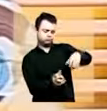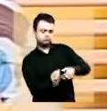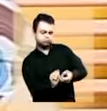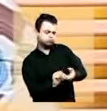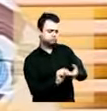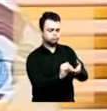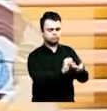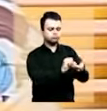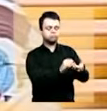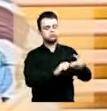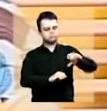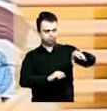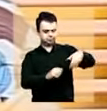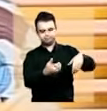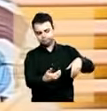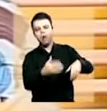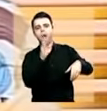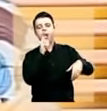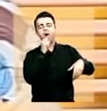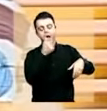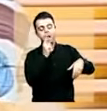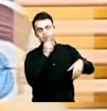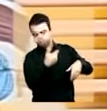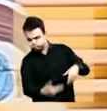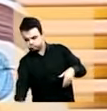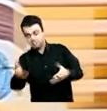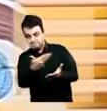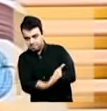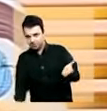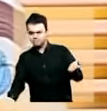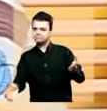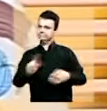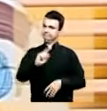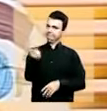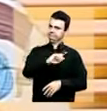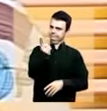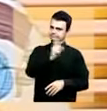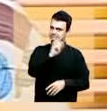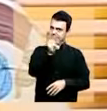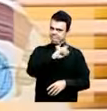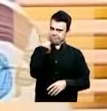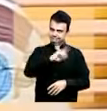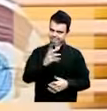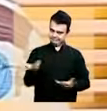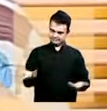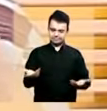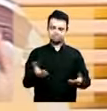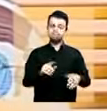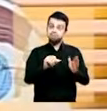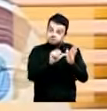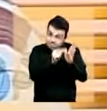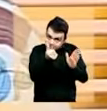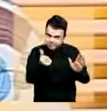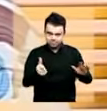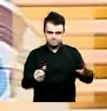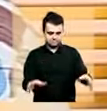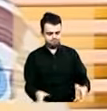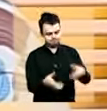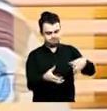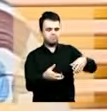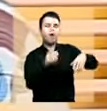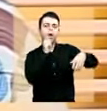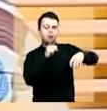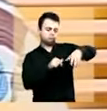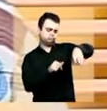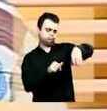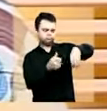descartar direto. E não é bem assim, né? Porque quando a gente tem, lógico, a primeira lavagem, que aquela tem